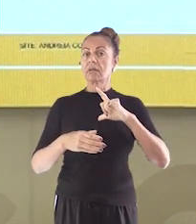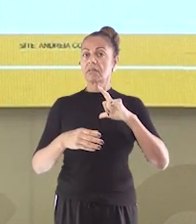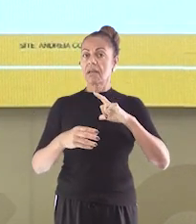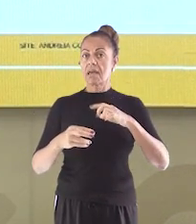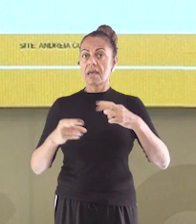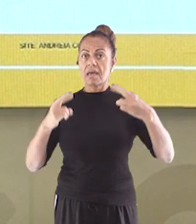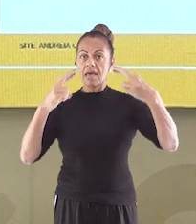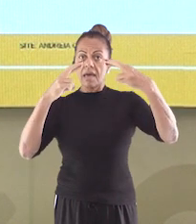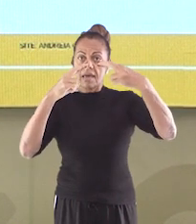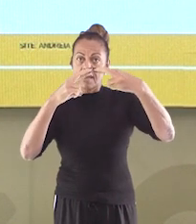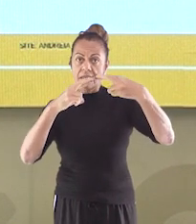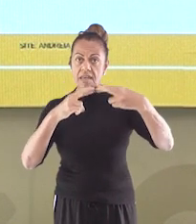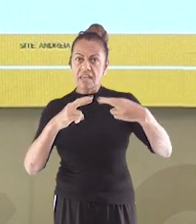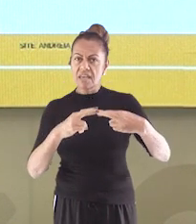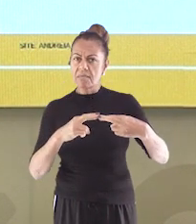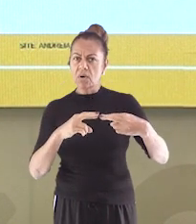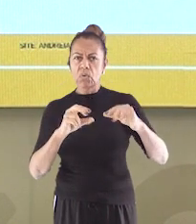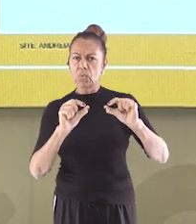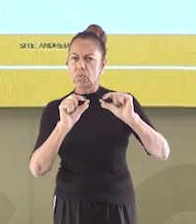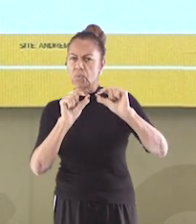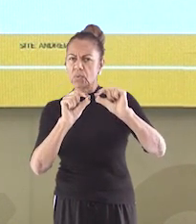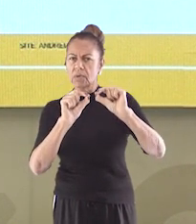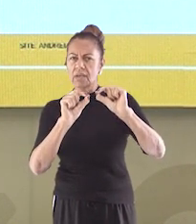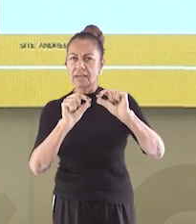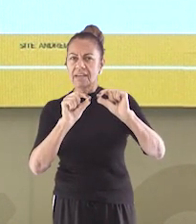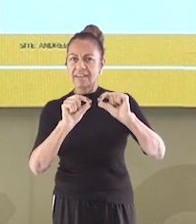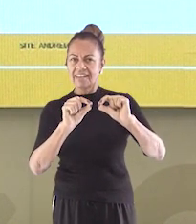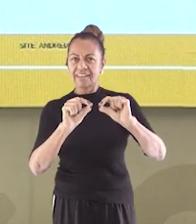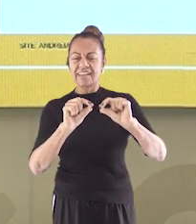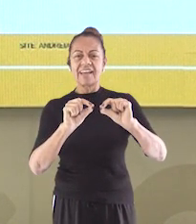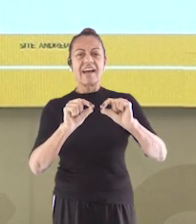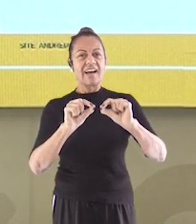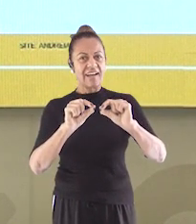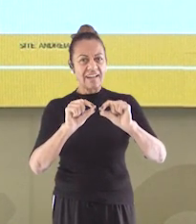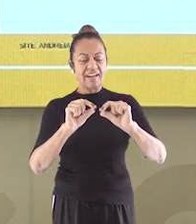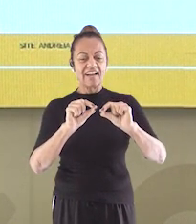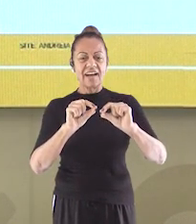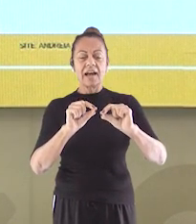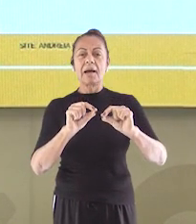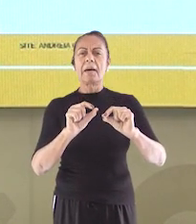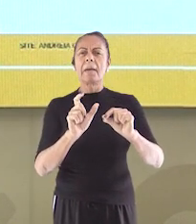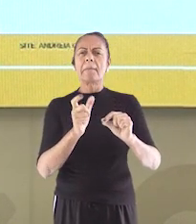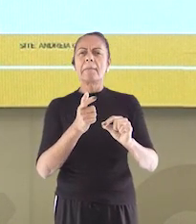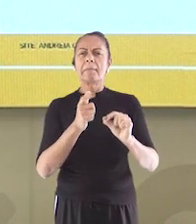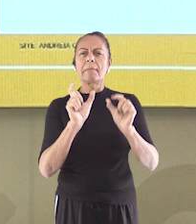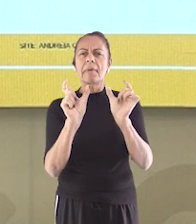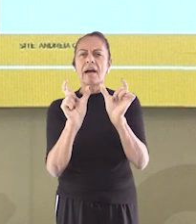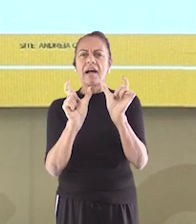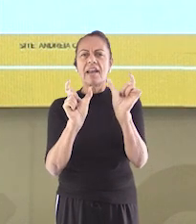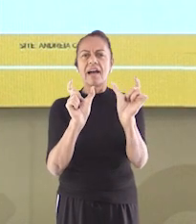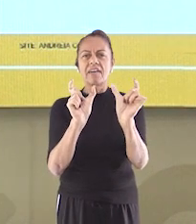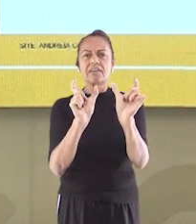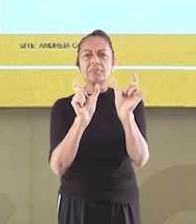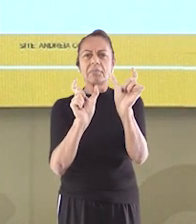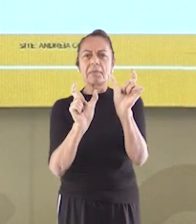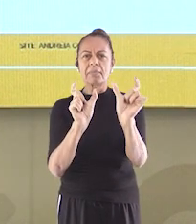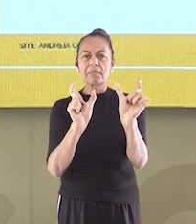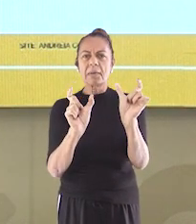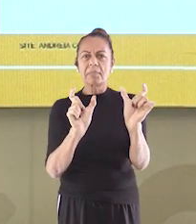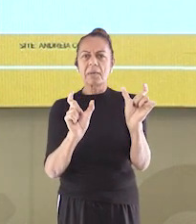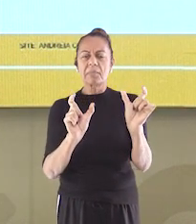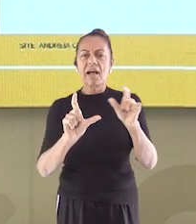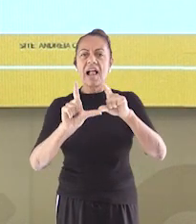rimas ou não. Rimas são a repetição de sons idênticos ou semelhantes no final de cada